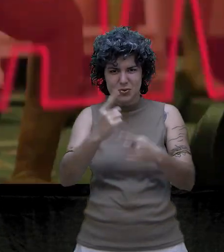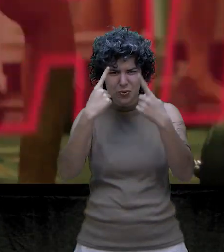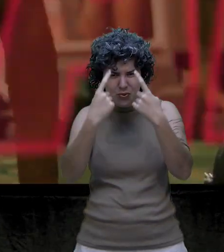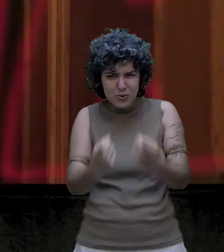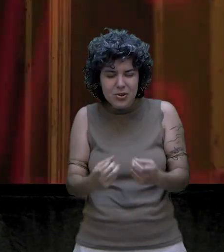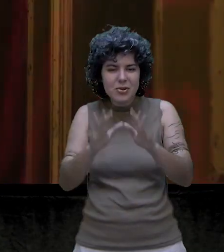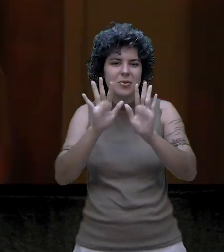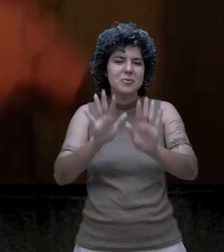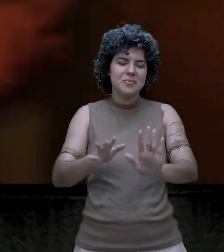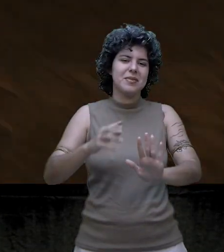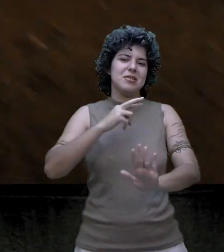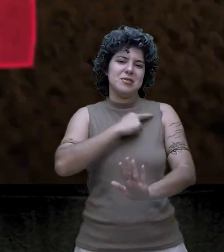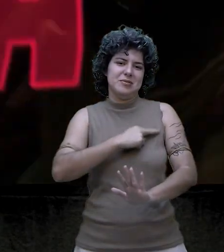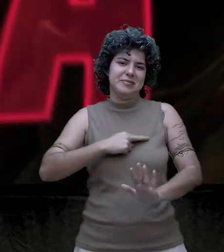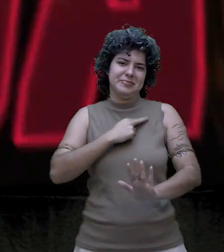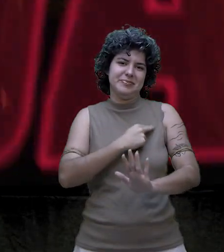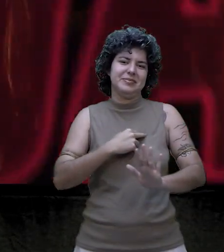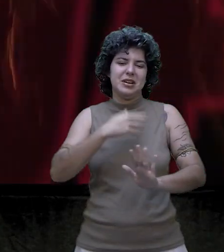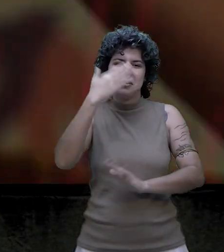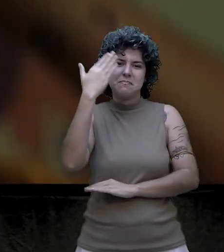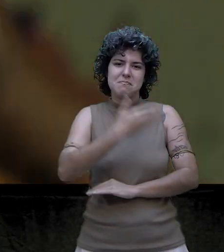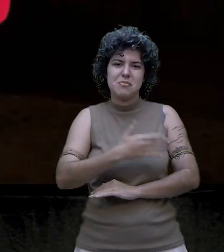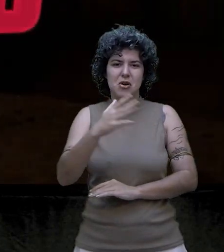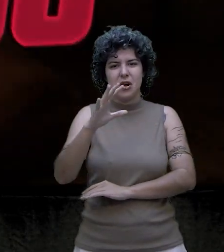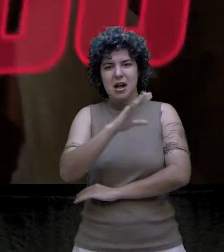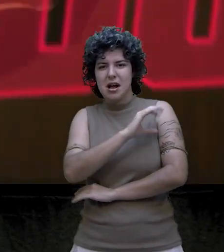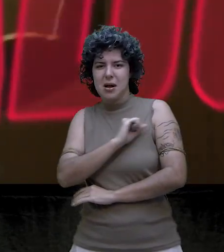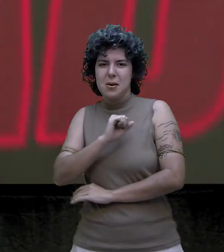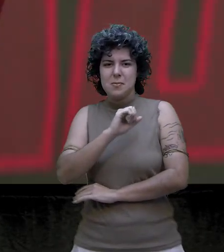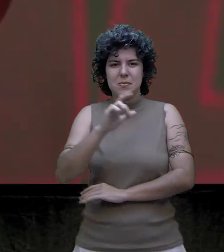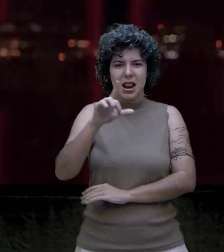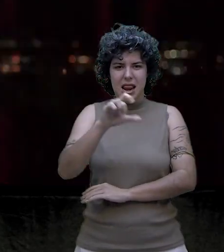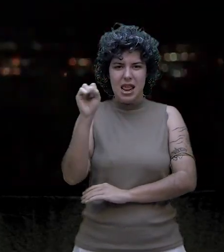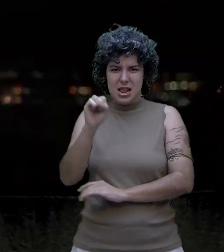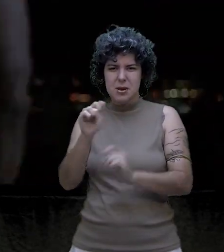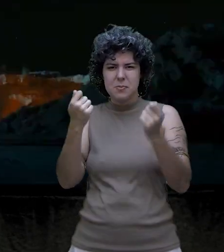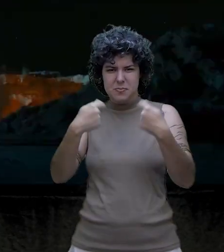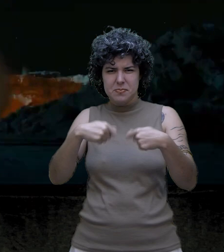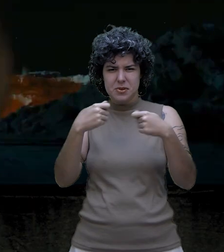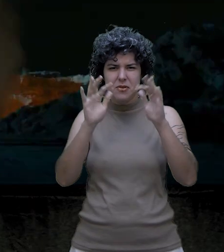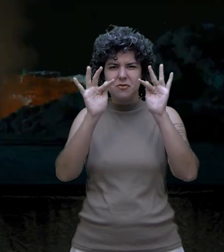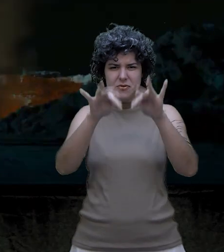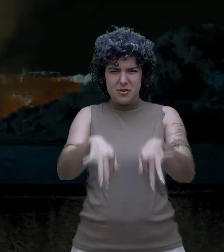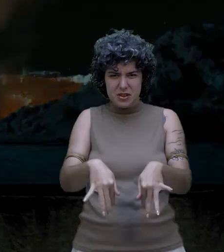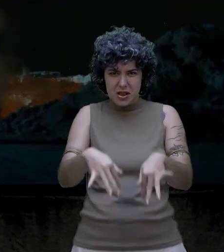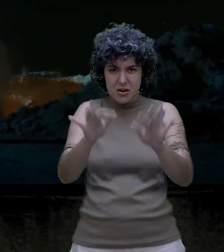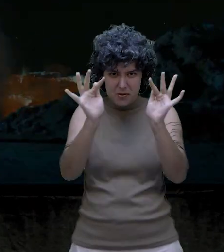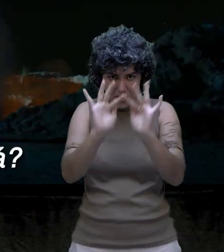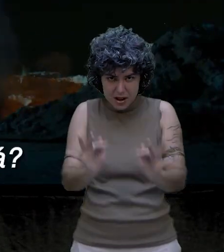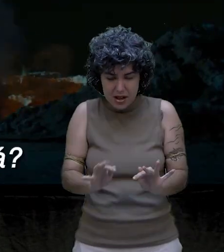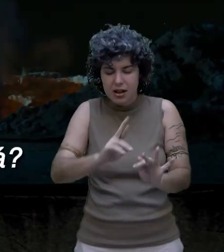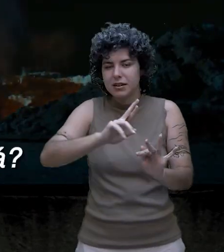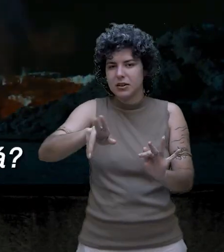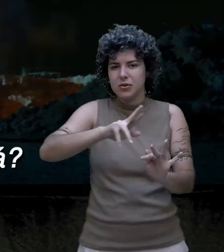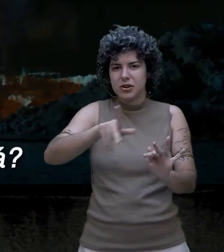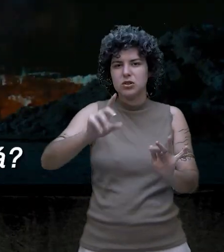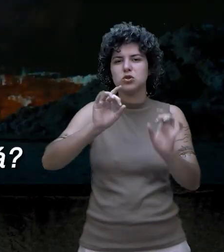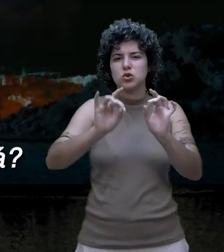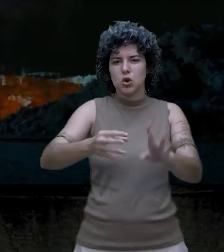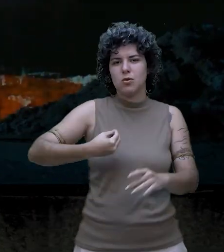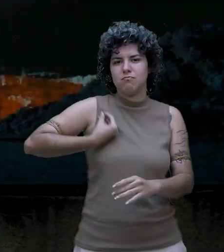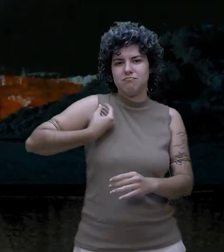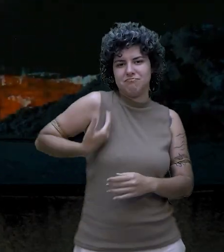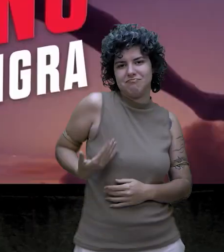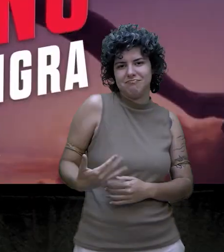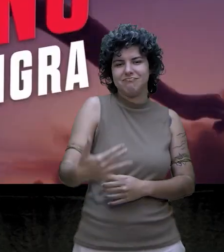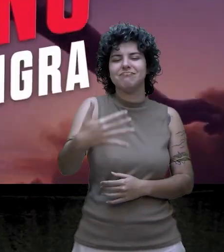violentamente romântico e que prova que amor lésbico não precisa de final feliz, só de sobrevivência com estilo.